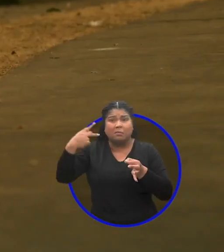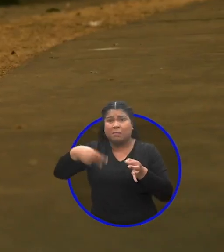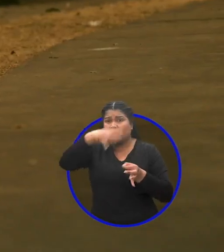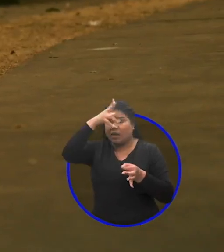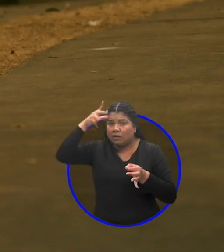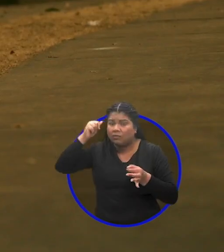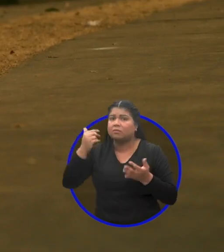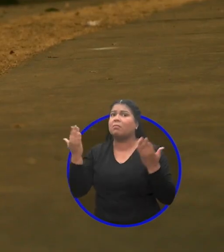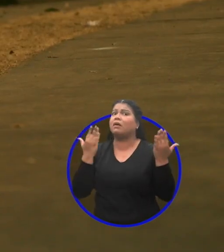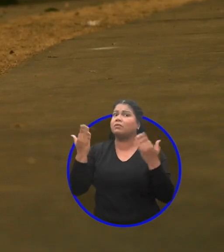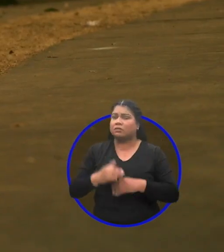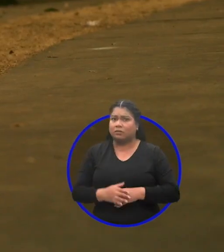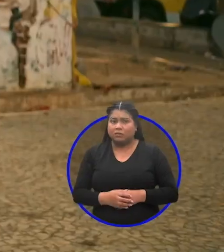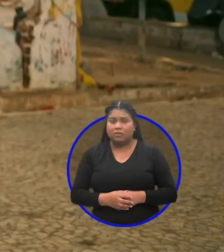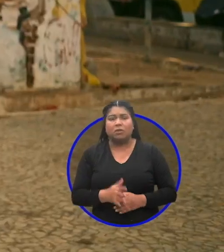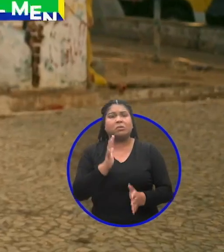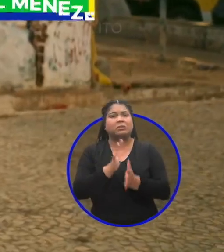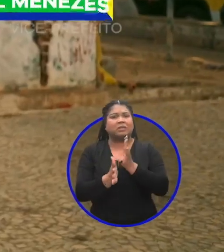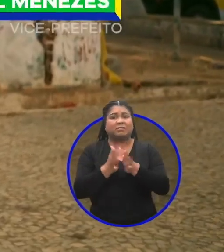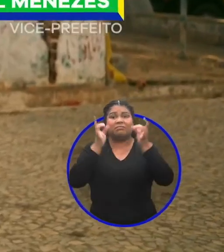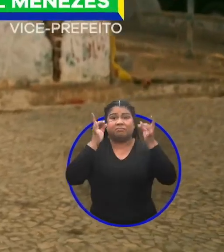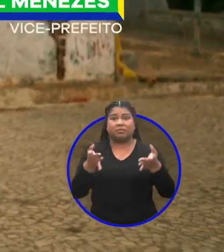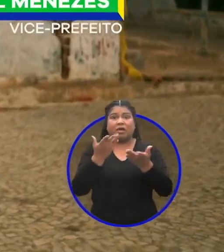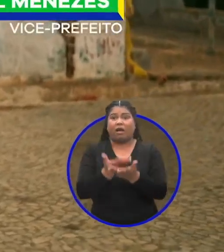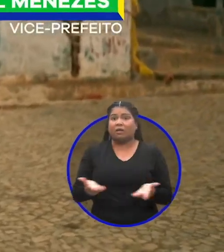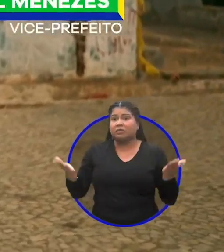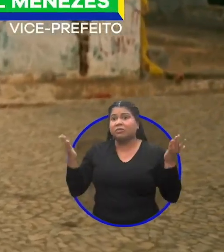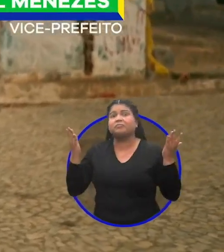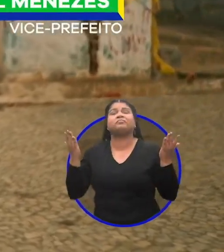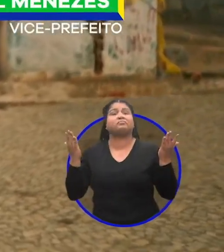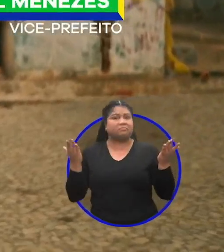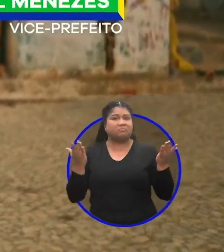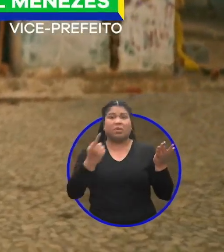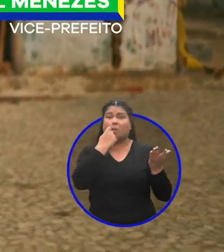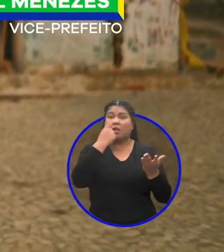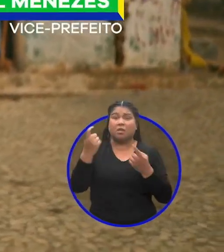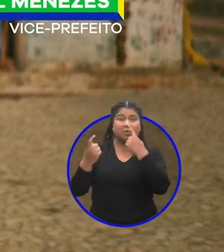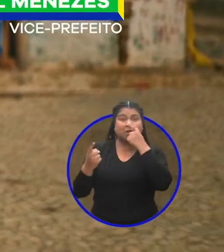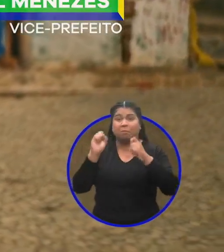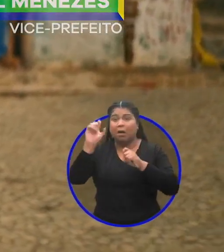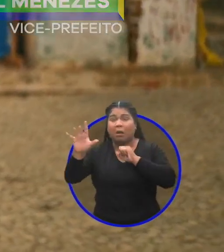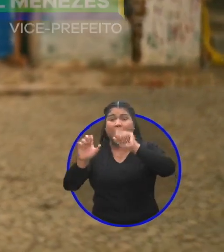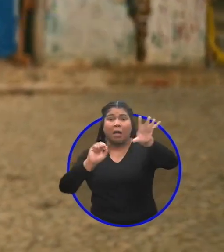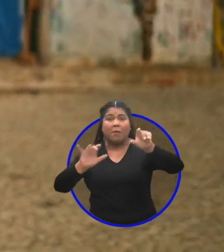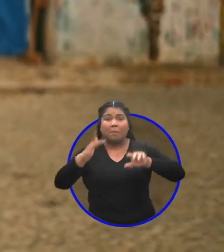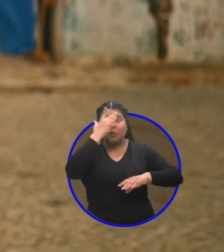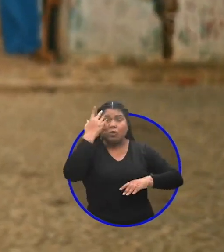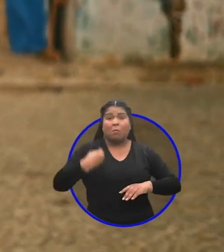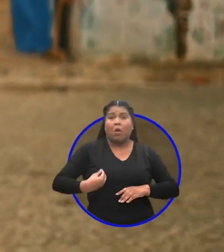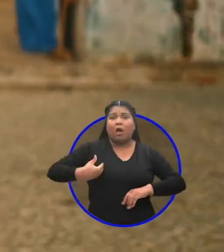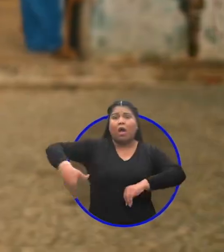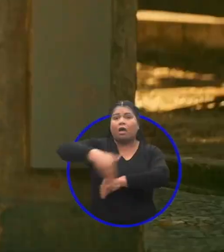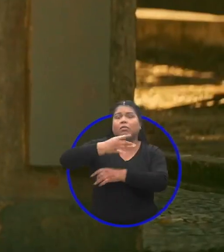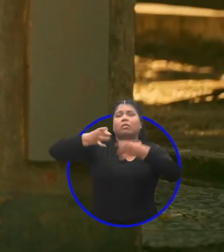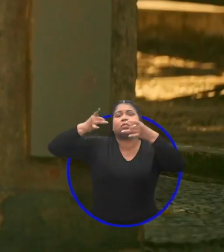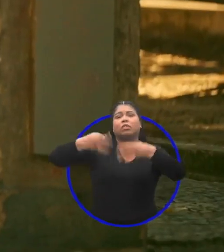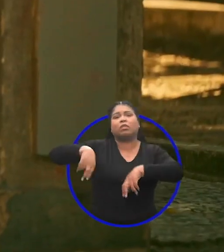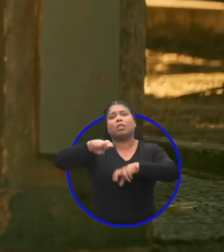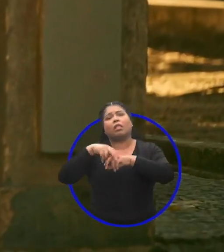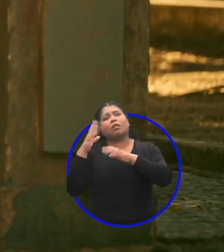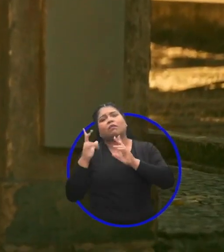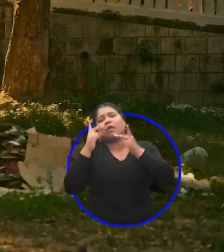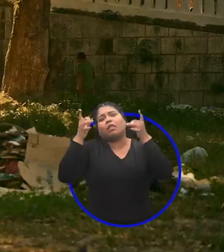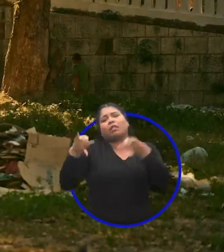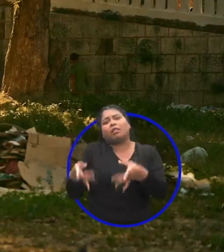nossa cidade. O centro abandonado do jeito que está, cheio de lixo, com pessoas vivendo nas ruas, com